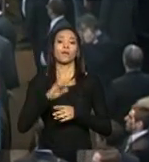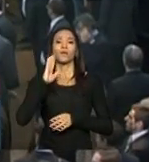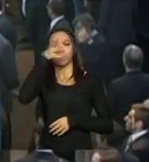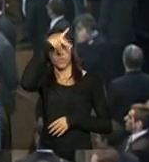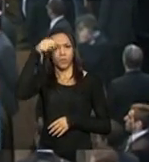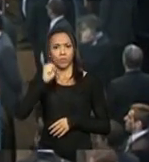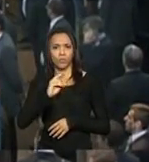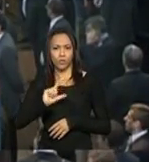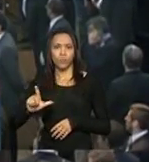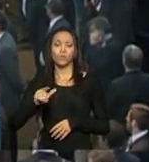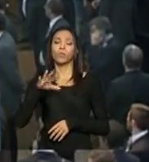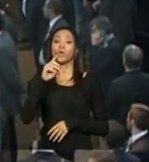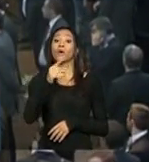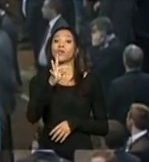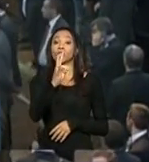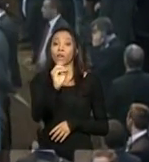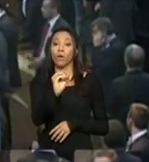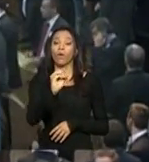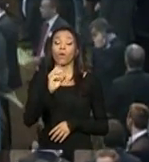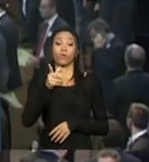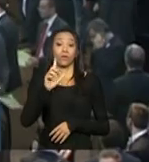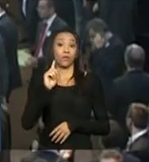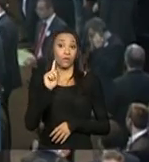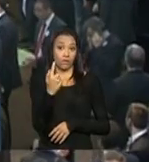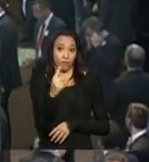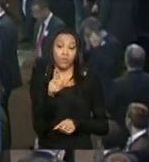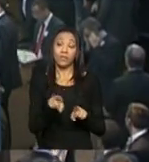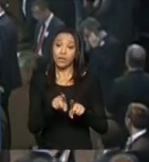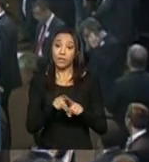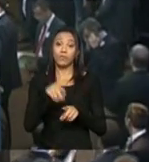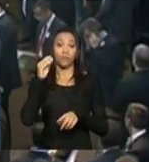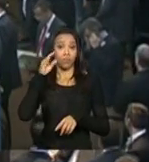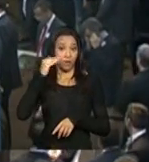Sul, Goiás, Tocantins e Amapá.